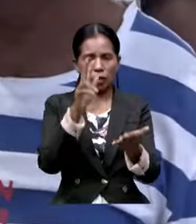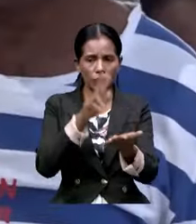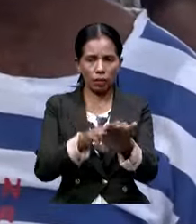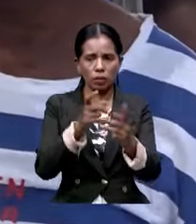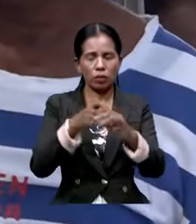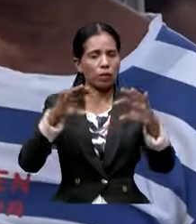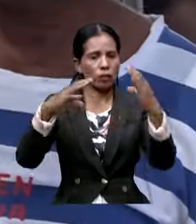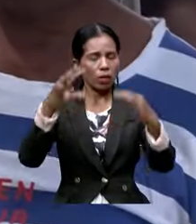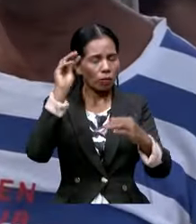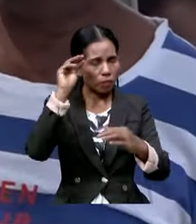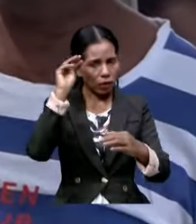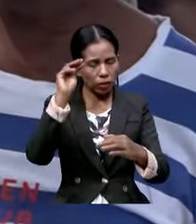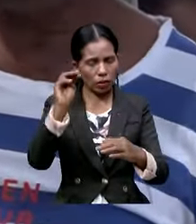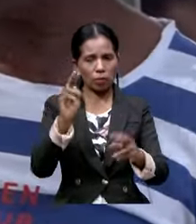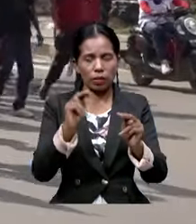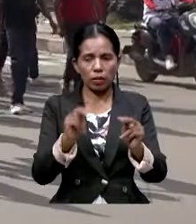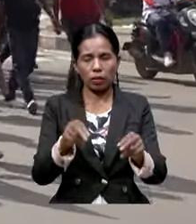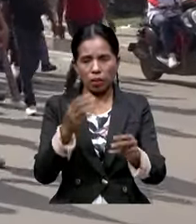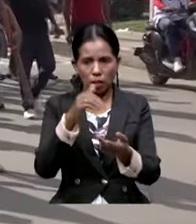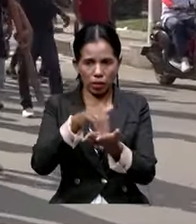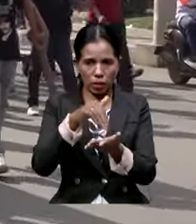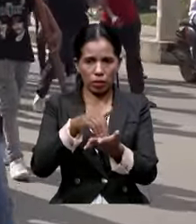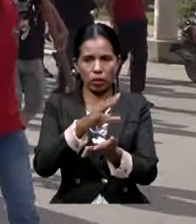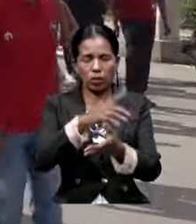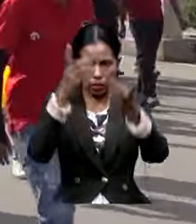konselo ministro tamba se persija halau estudo